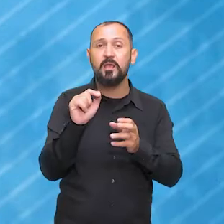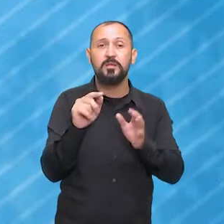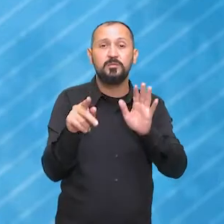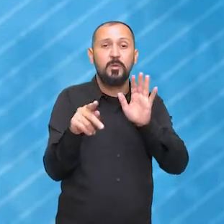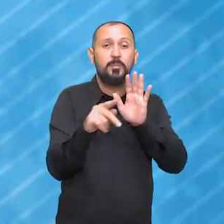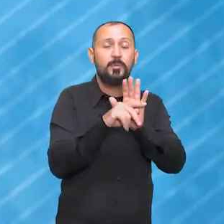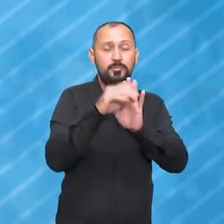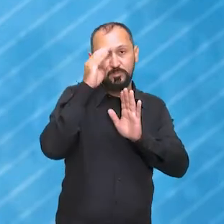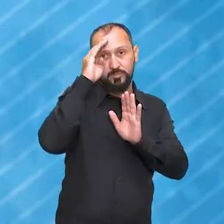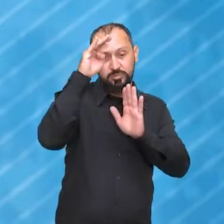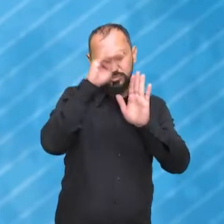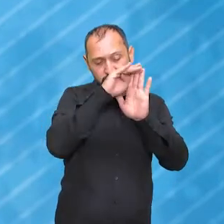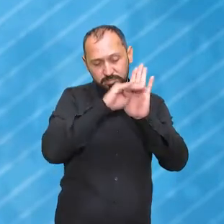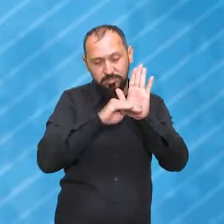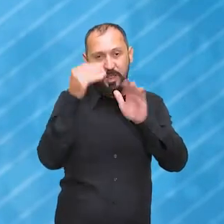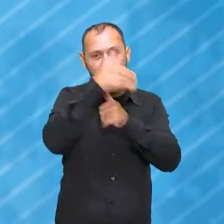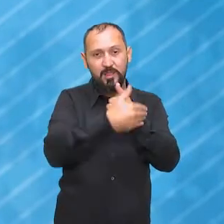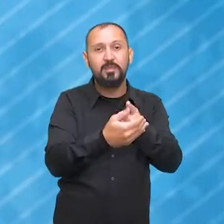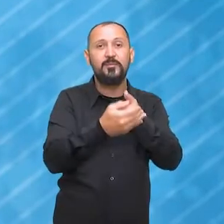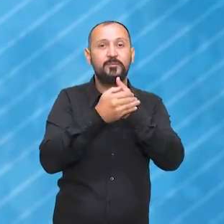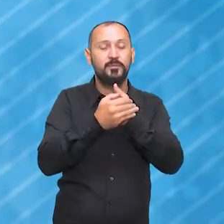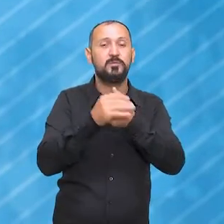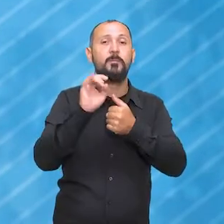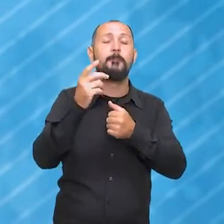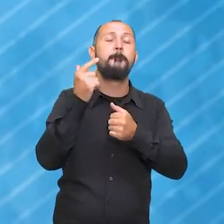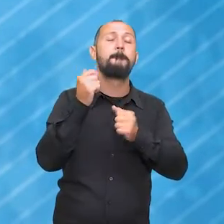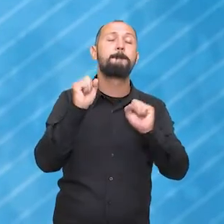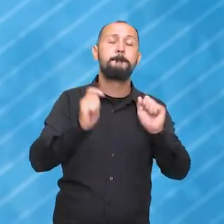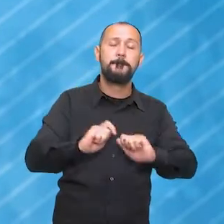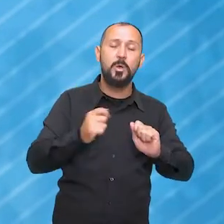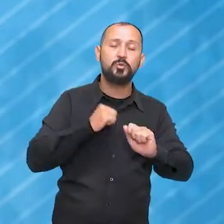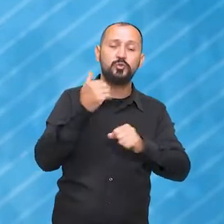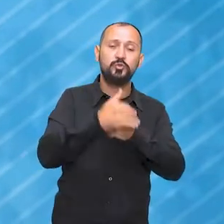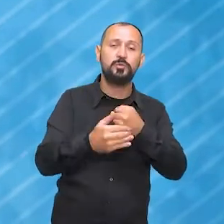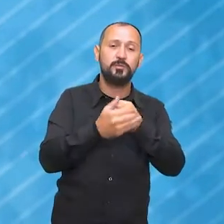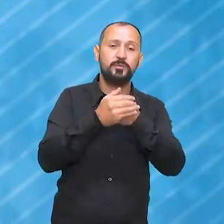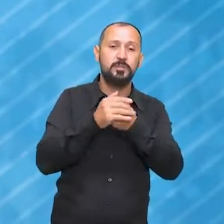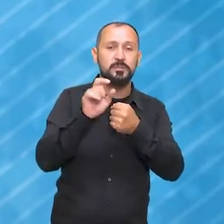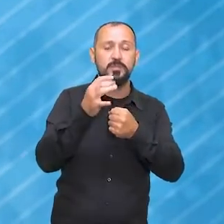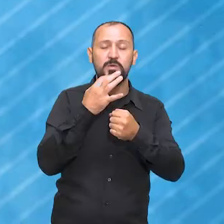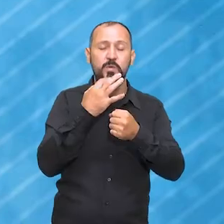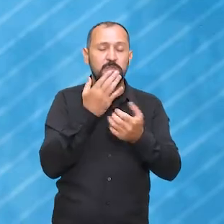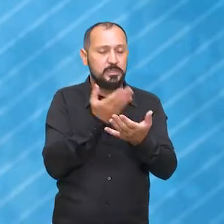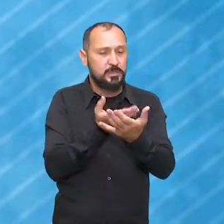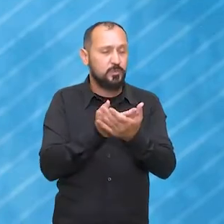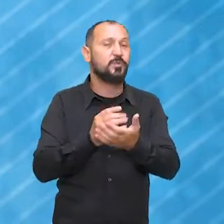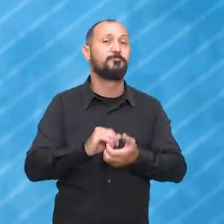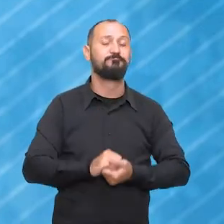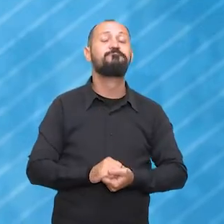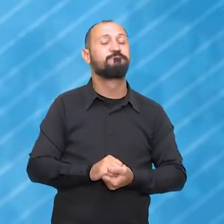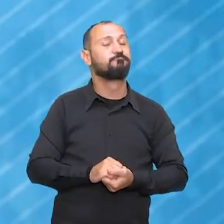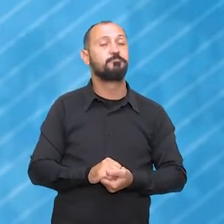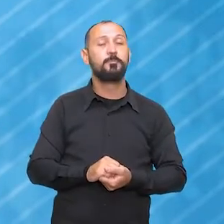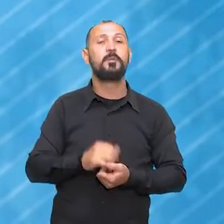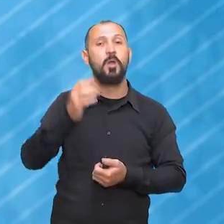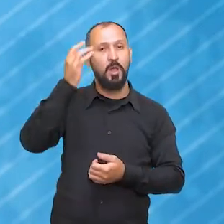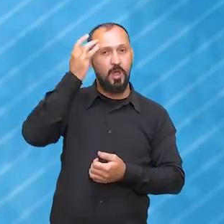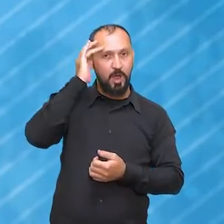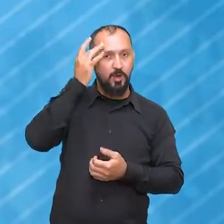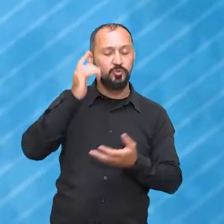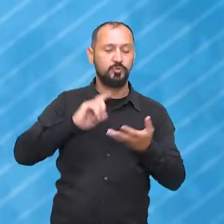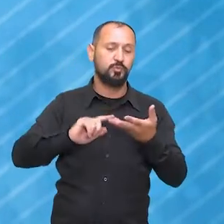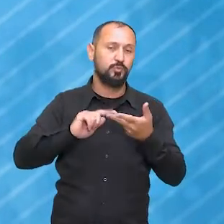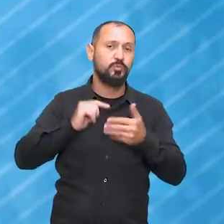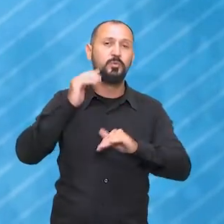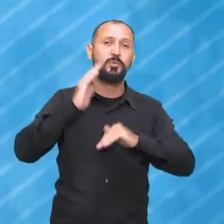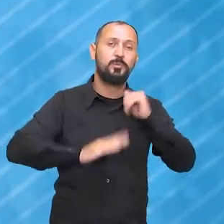defensor das suas prerrogativas. E a gente só pode defender as nossas prerrogativas se a gente as conhece. É verdade. Né? Então, assim, eu acho que